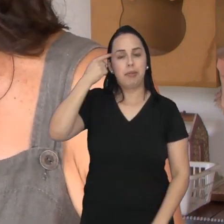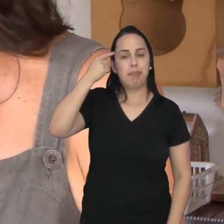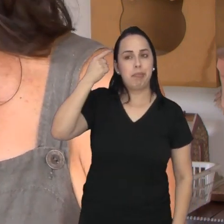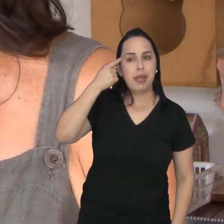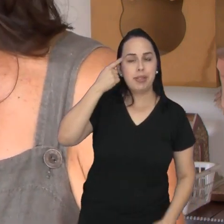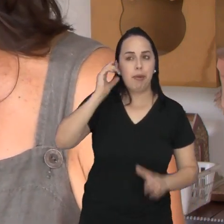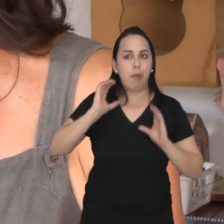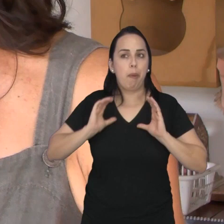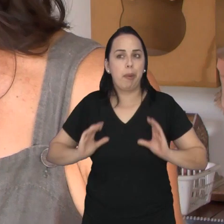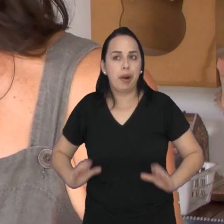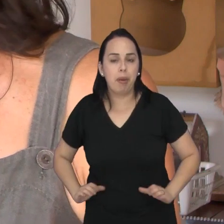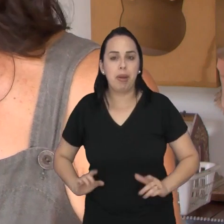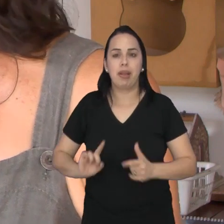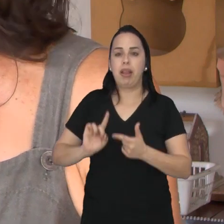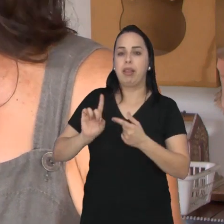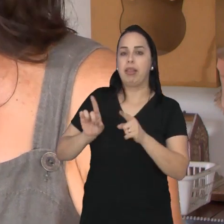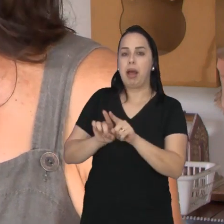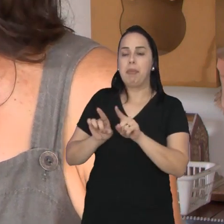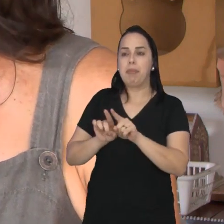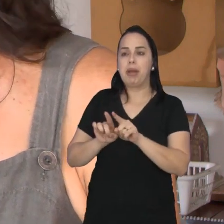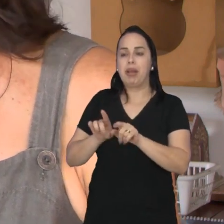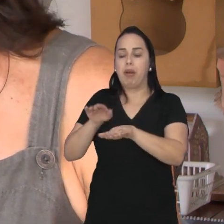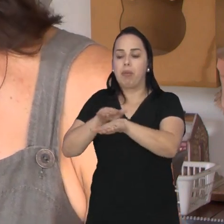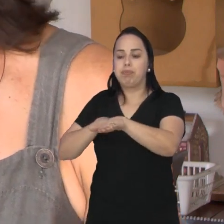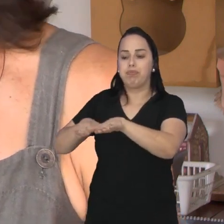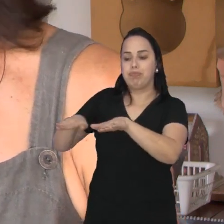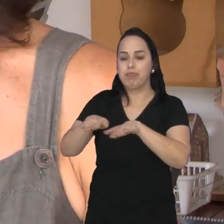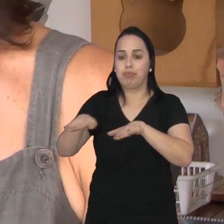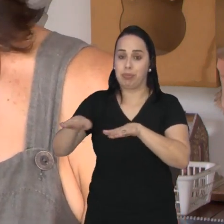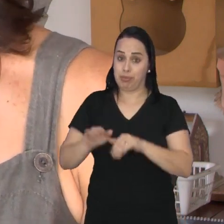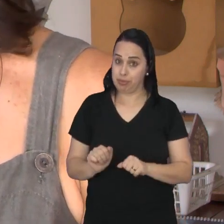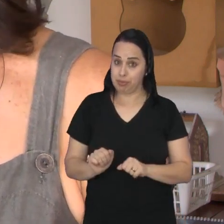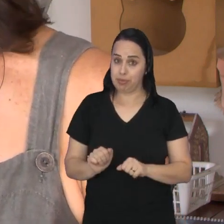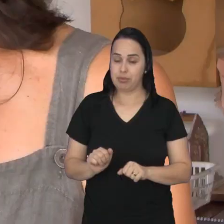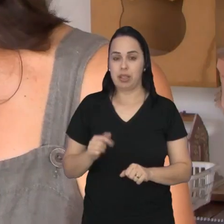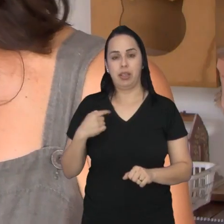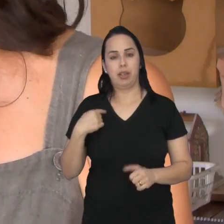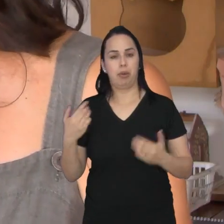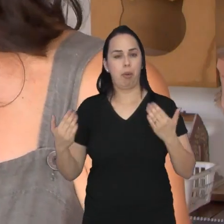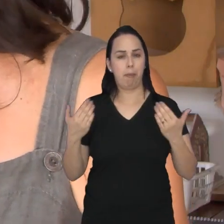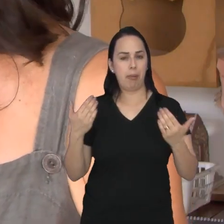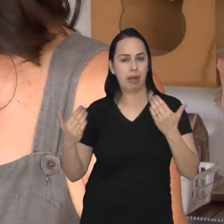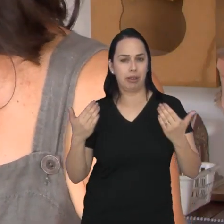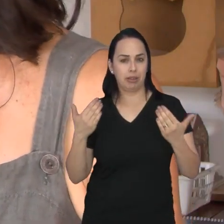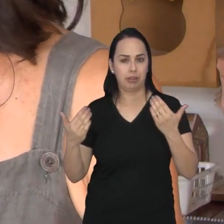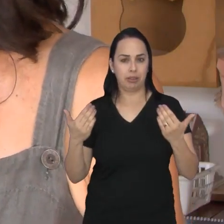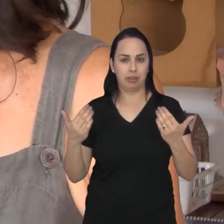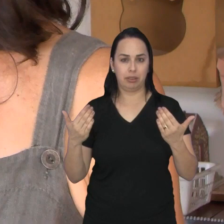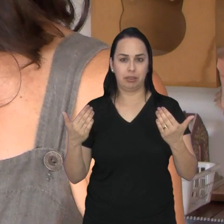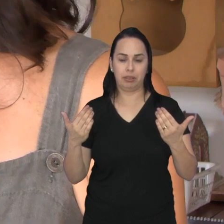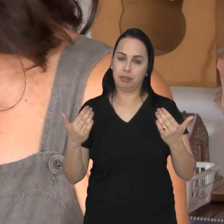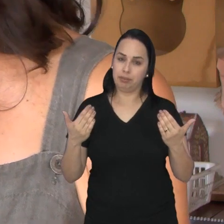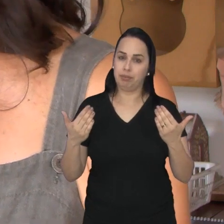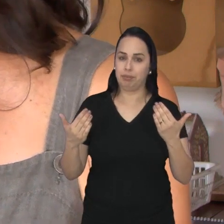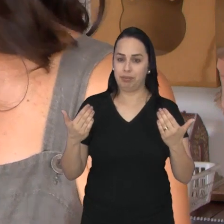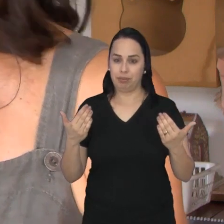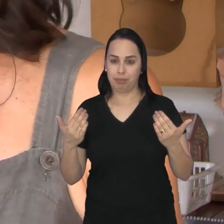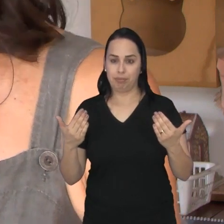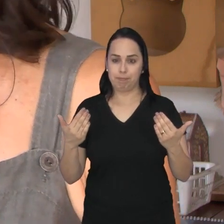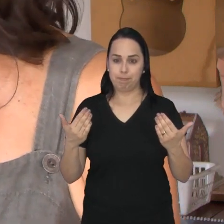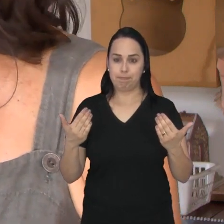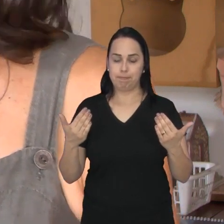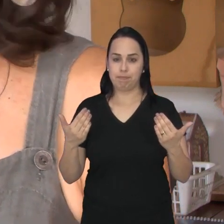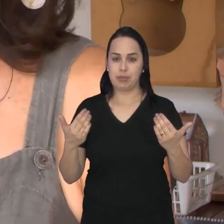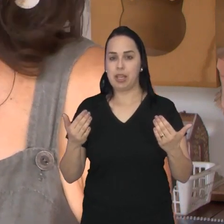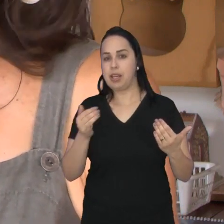gente lê o trânsito, como a gente se comporta no trânsito e como a gente gere o trânsito. E aí, fazendo uma analogia, morrer ainda,